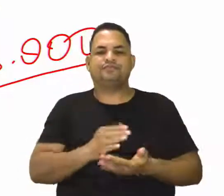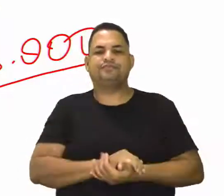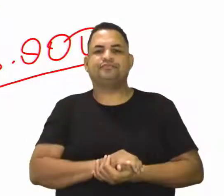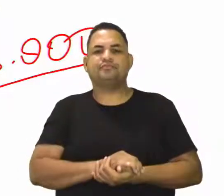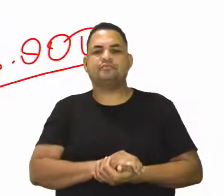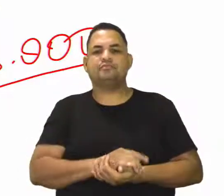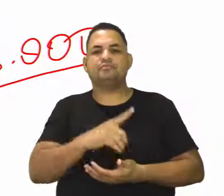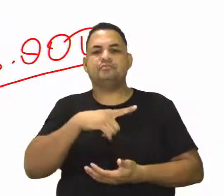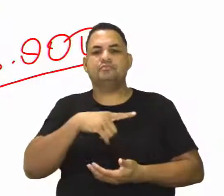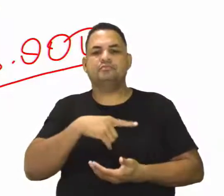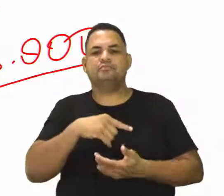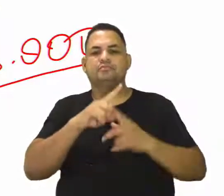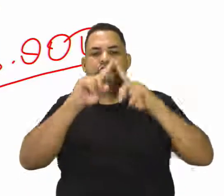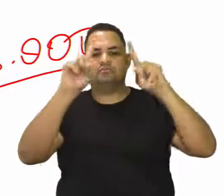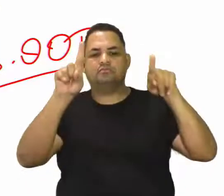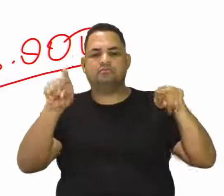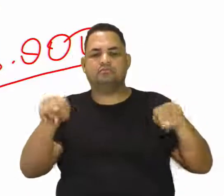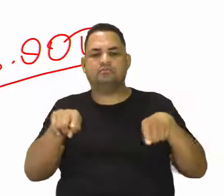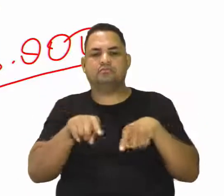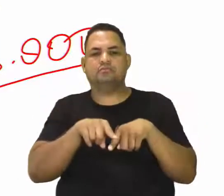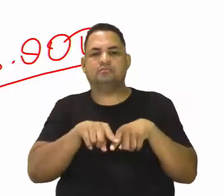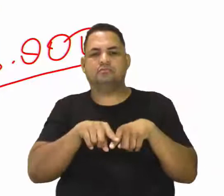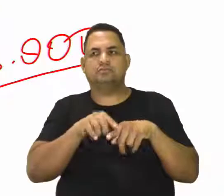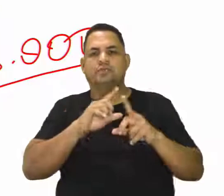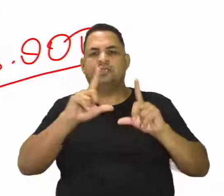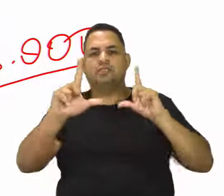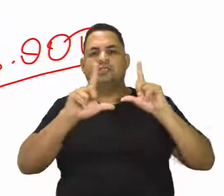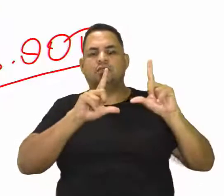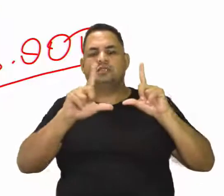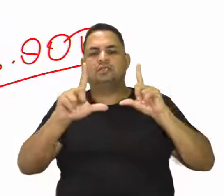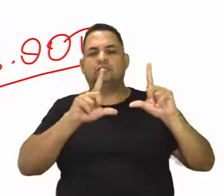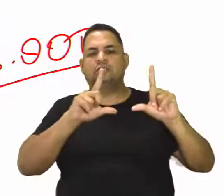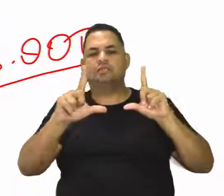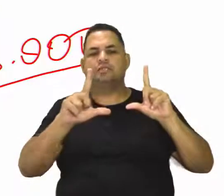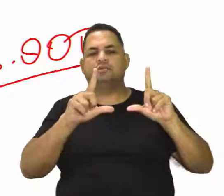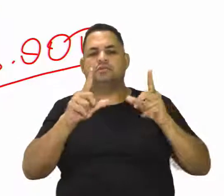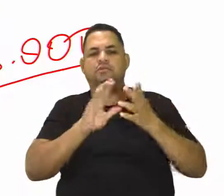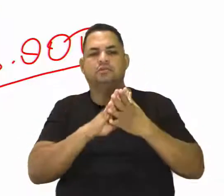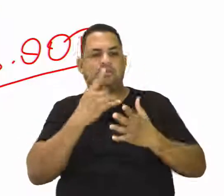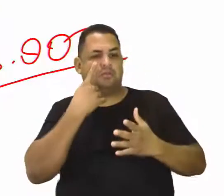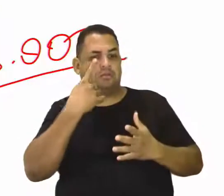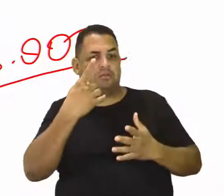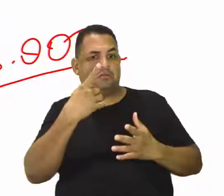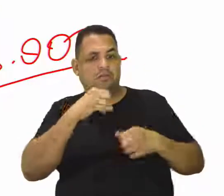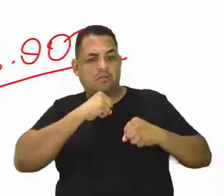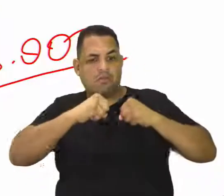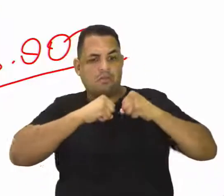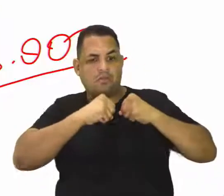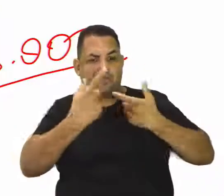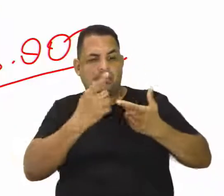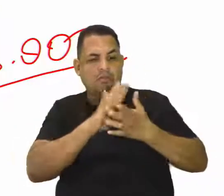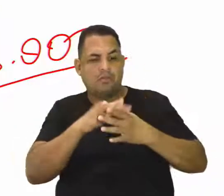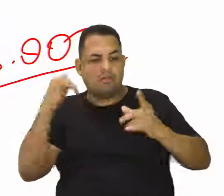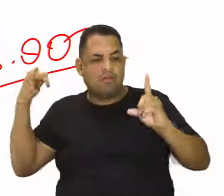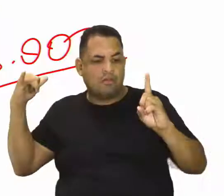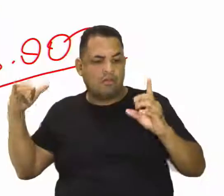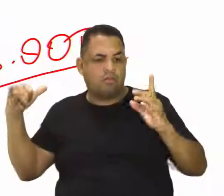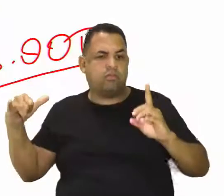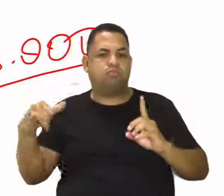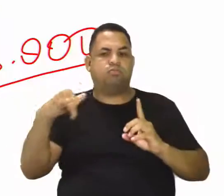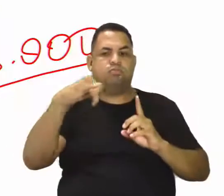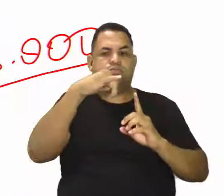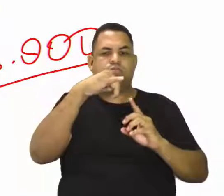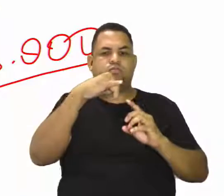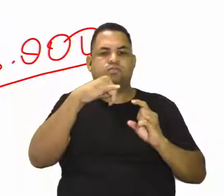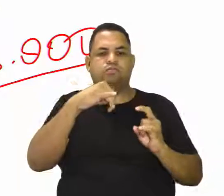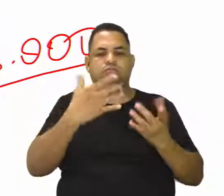e tinha uma televisão na sala professores e a colega chama o corre-corre um avião o Antônio